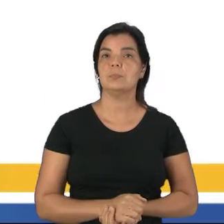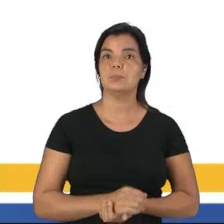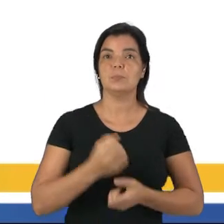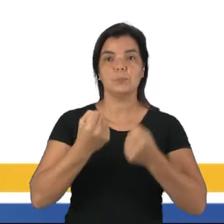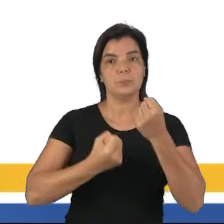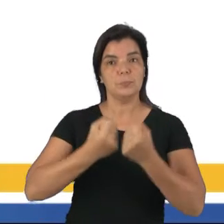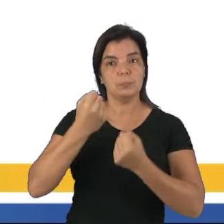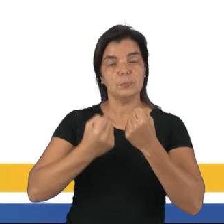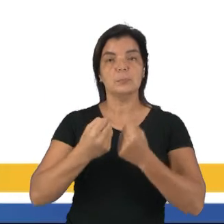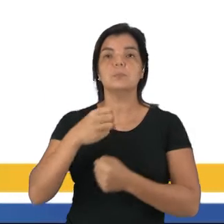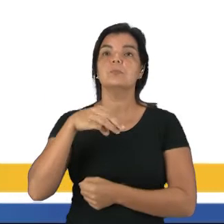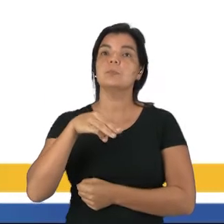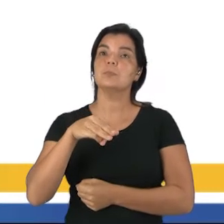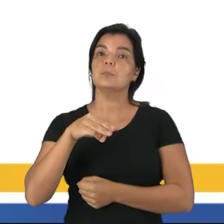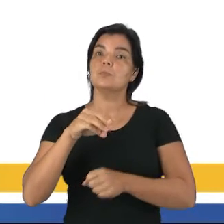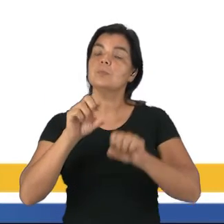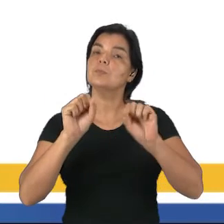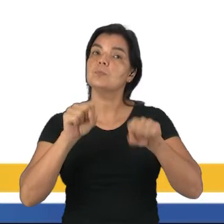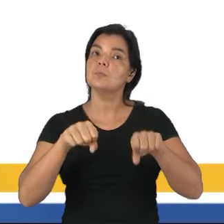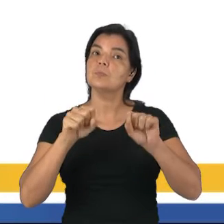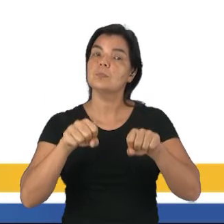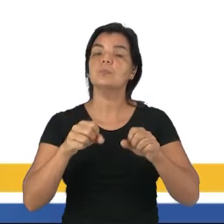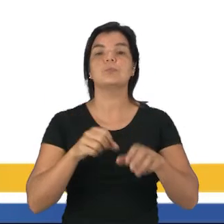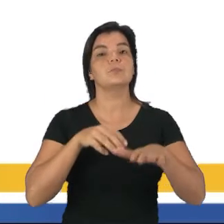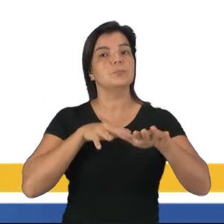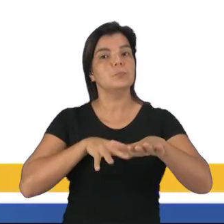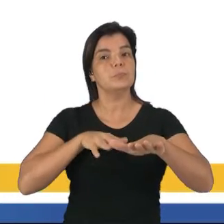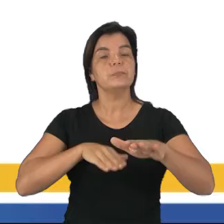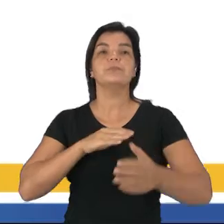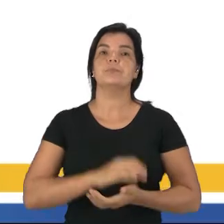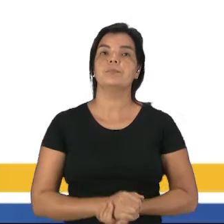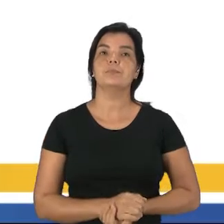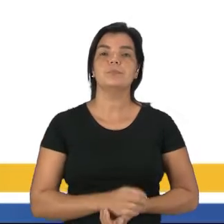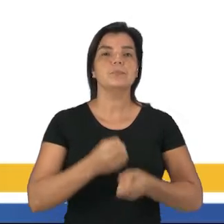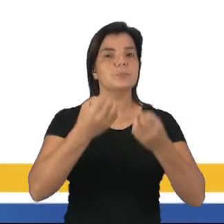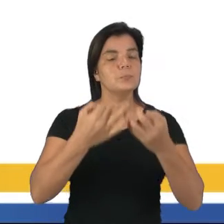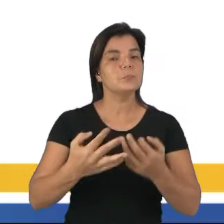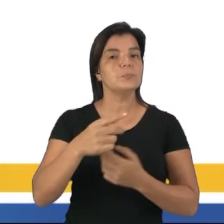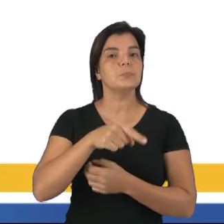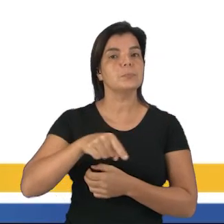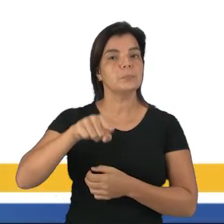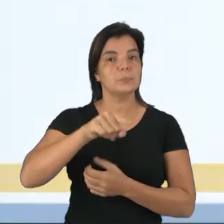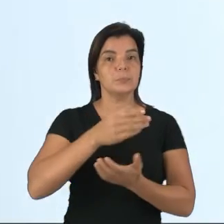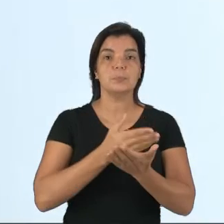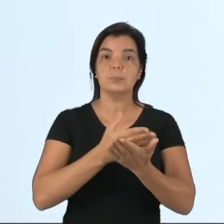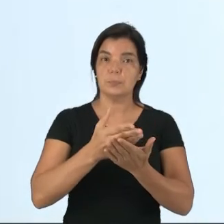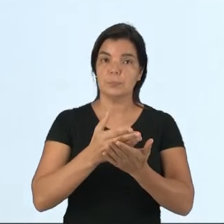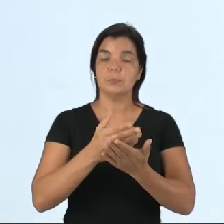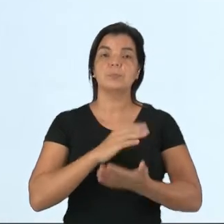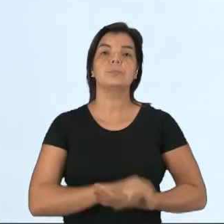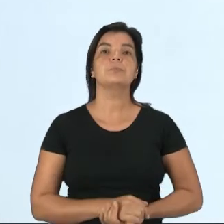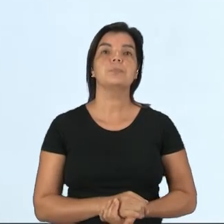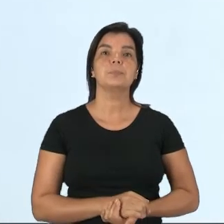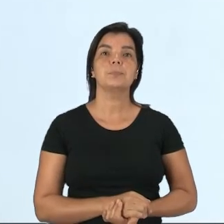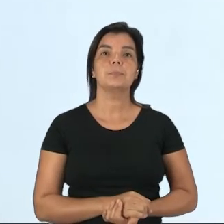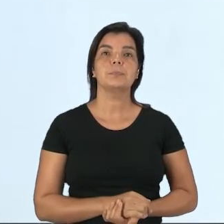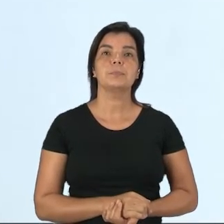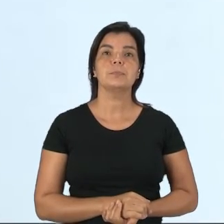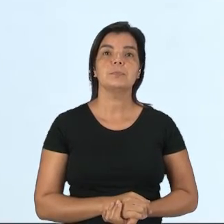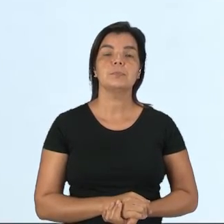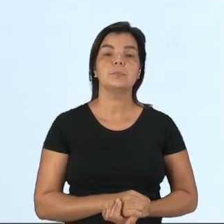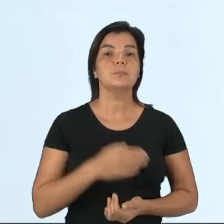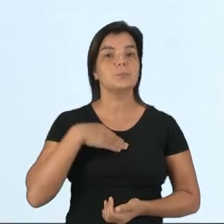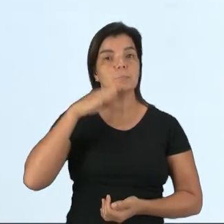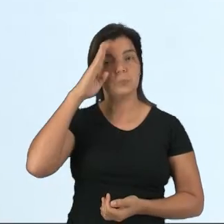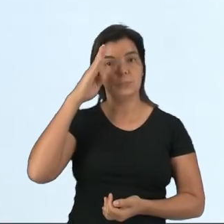Quantas são as quantidades de carros e motos neste estacionamento? Deixa eu falar uma coisa para vocês antes de começar aqui a resolução. Olha, uma